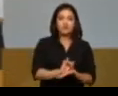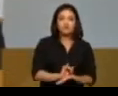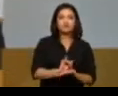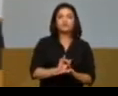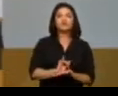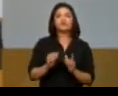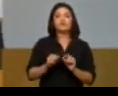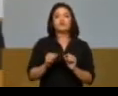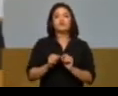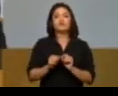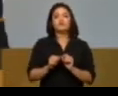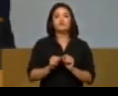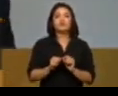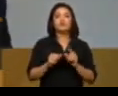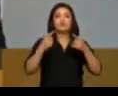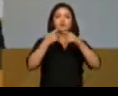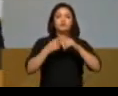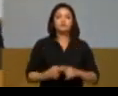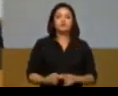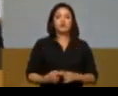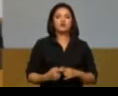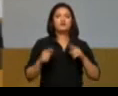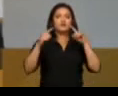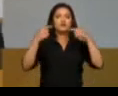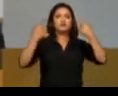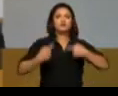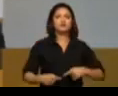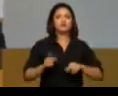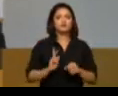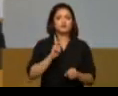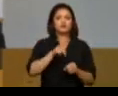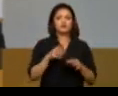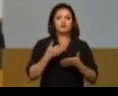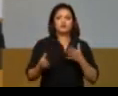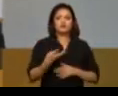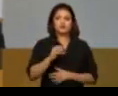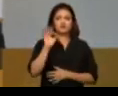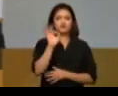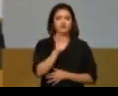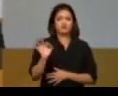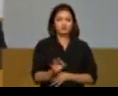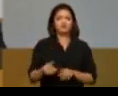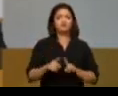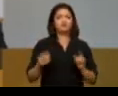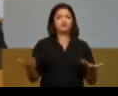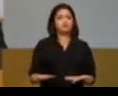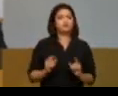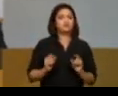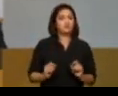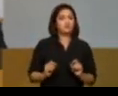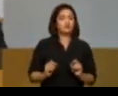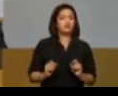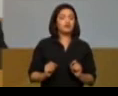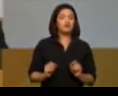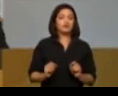Petrobras, que chegou a perder 30% do mercado. Assim, ela passou a diminuir o processamento das